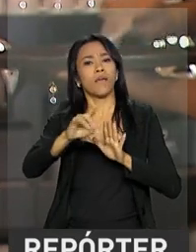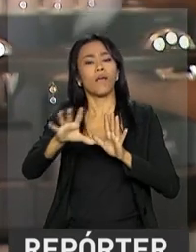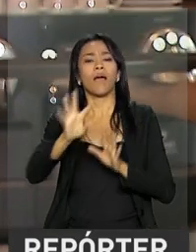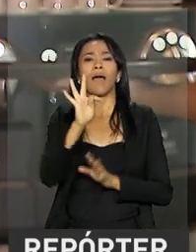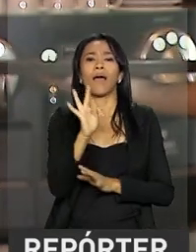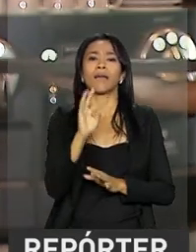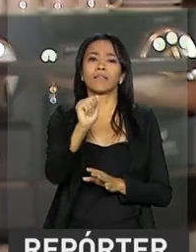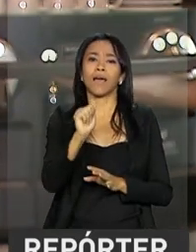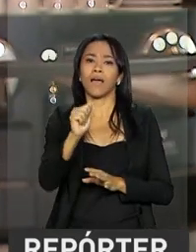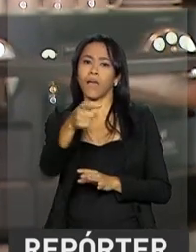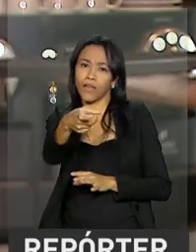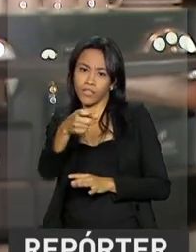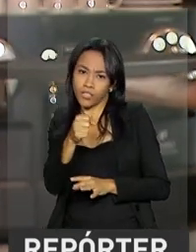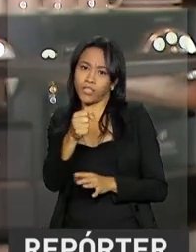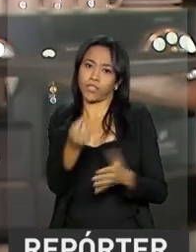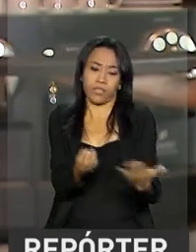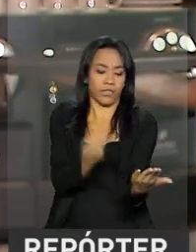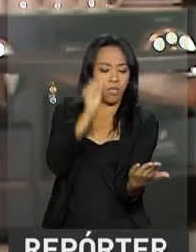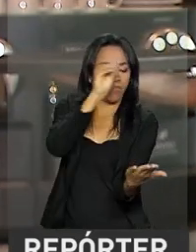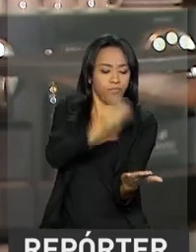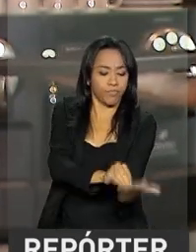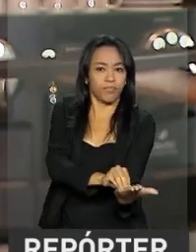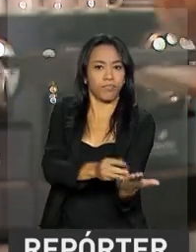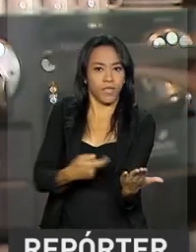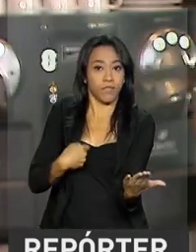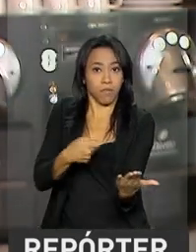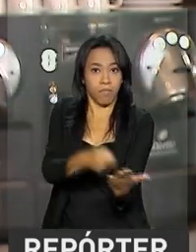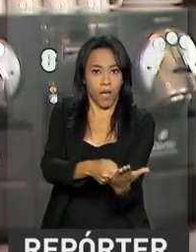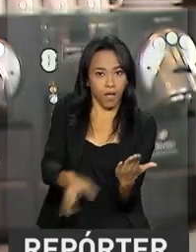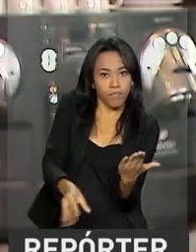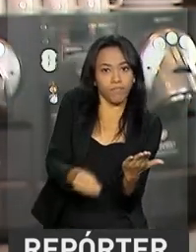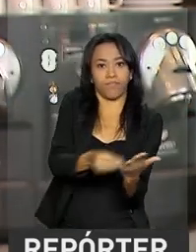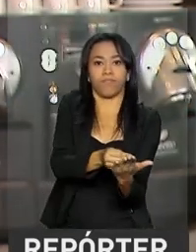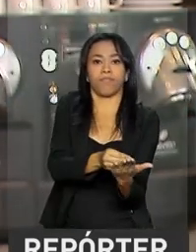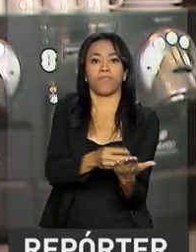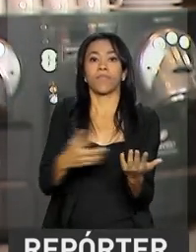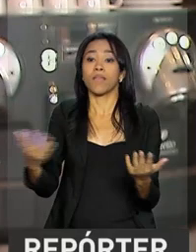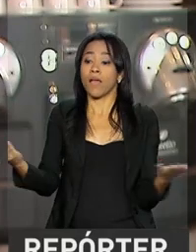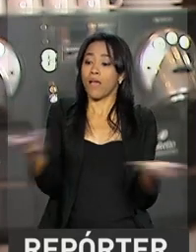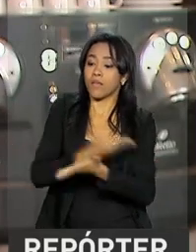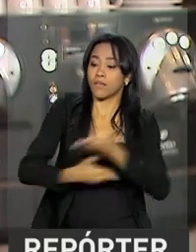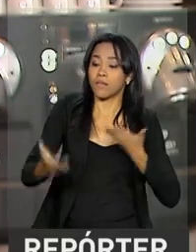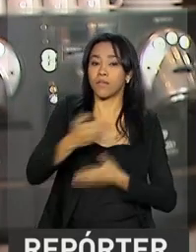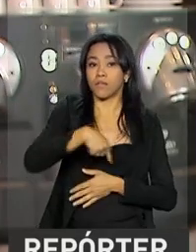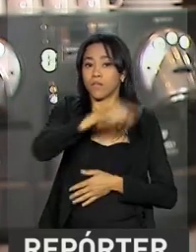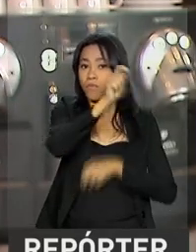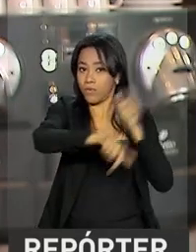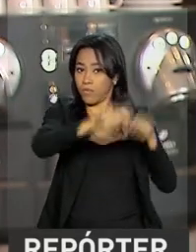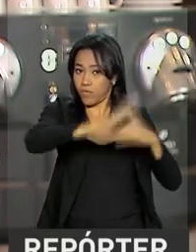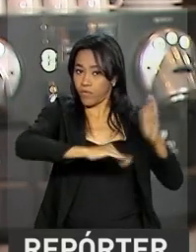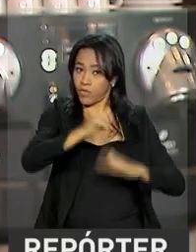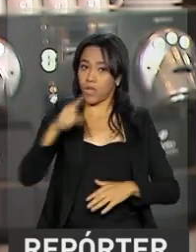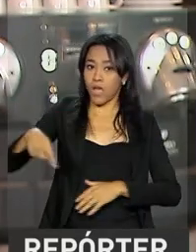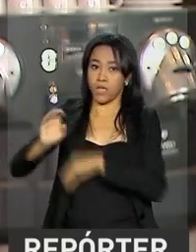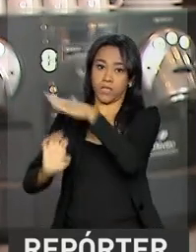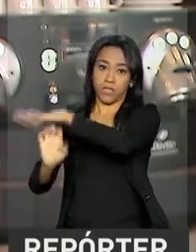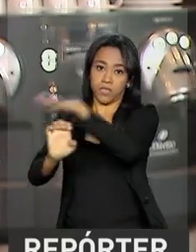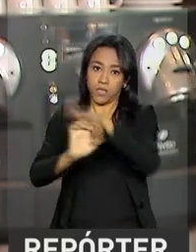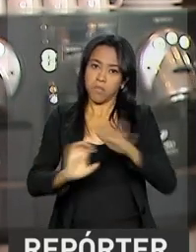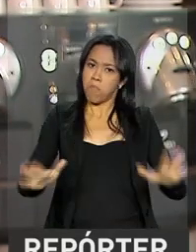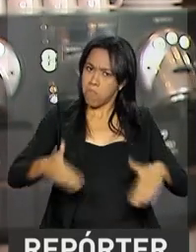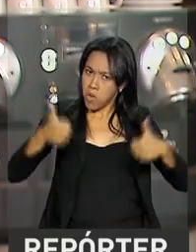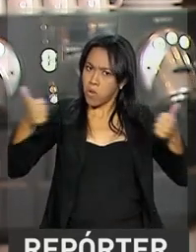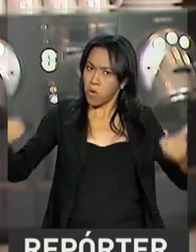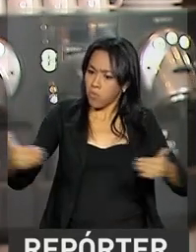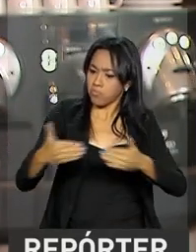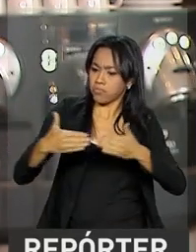serviço como parte da remuneração do trabalhador, a relação entre patrão e empregado melhorou muito. Isso é o que garantem os